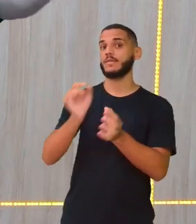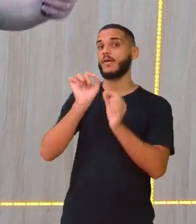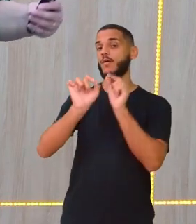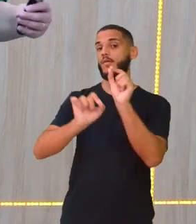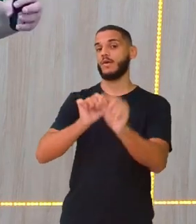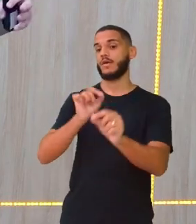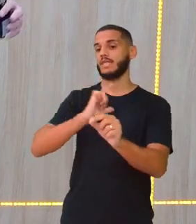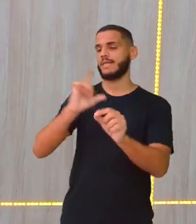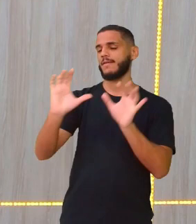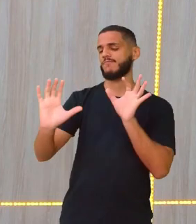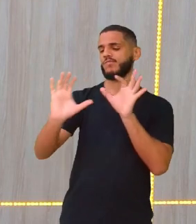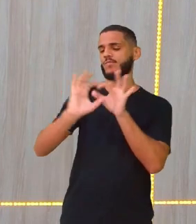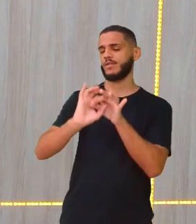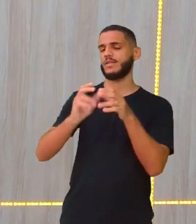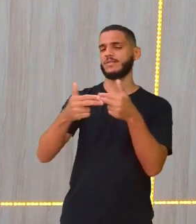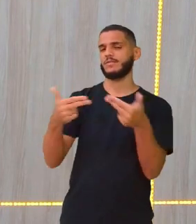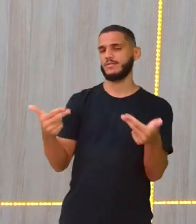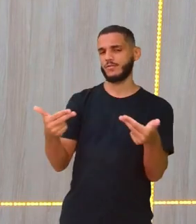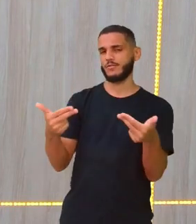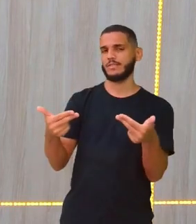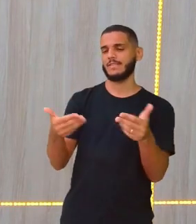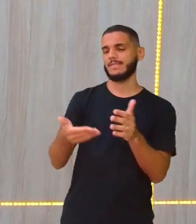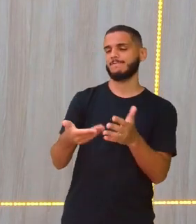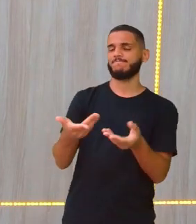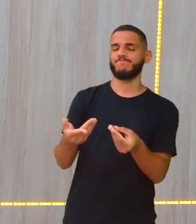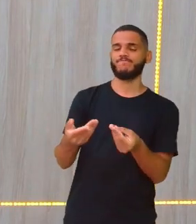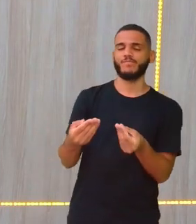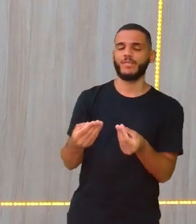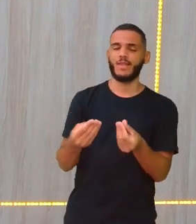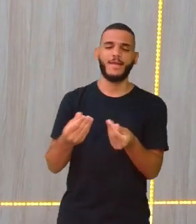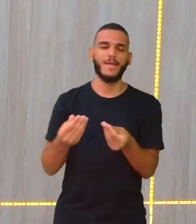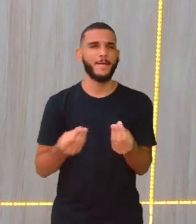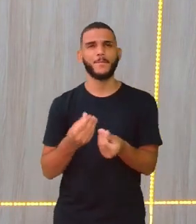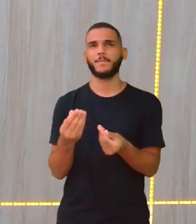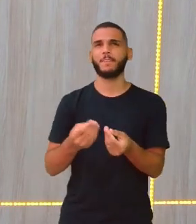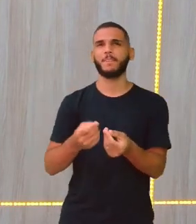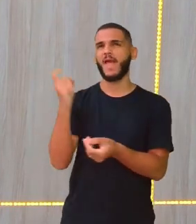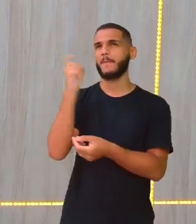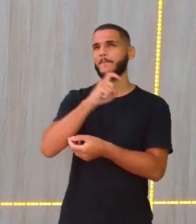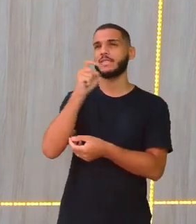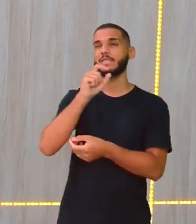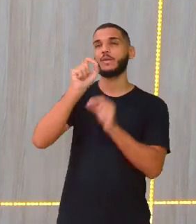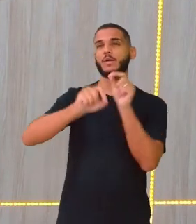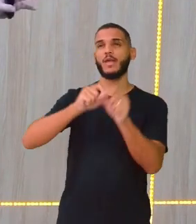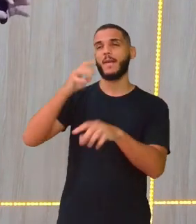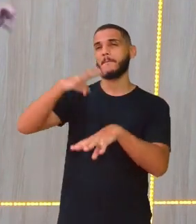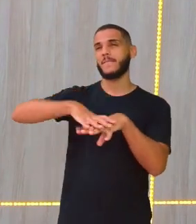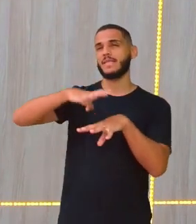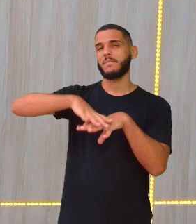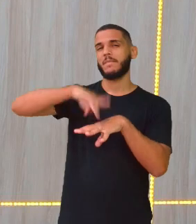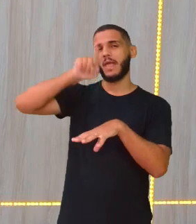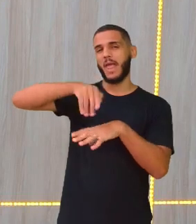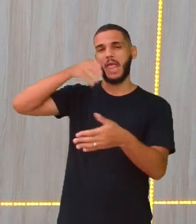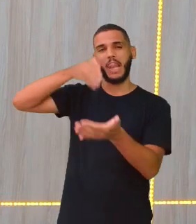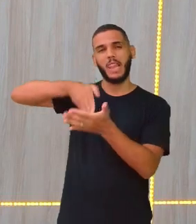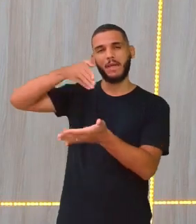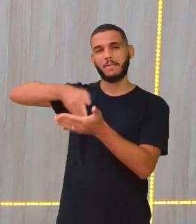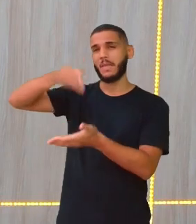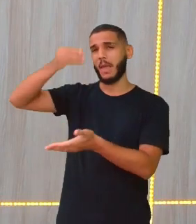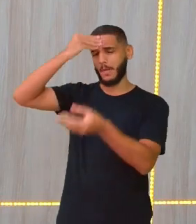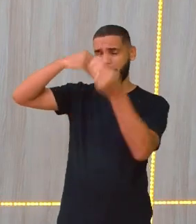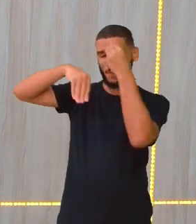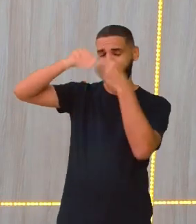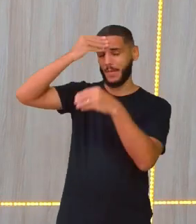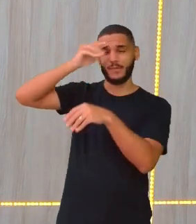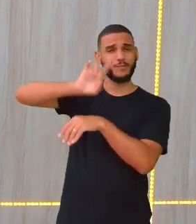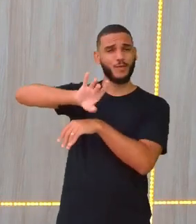essas conexões, né? Tirar por terra o mito de que matemática são caixinhas, decoreba.